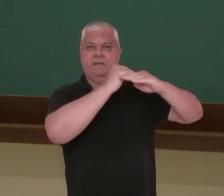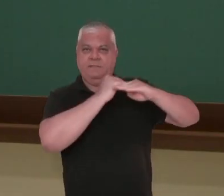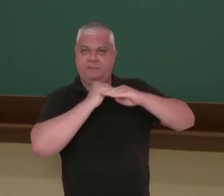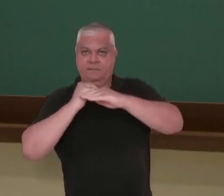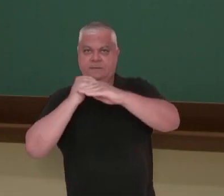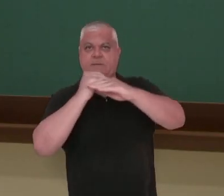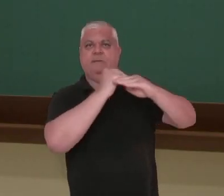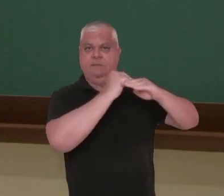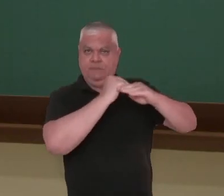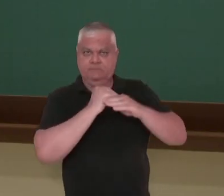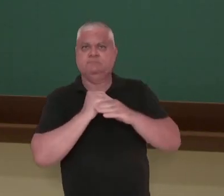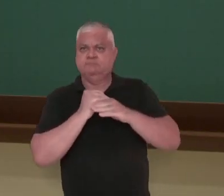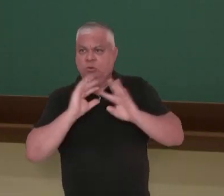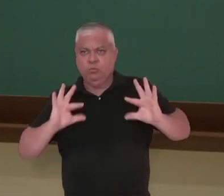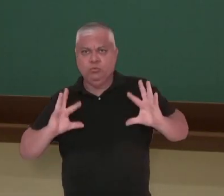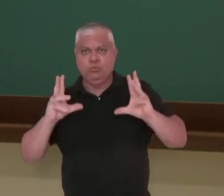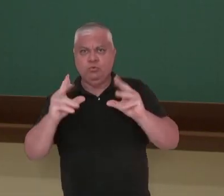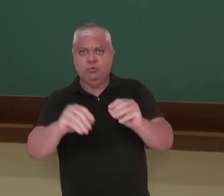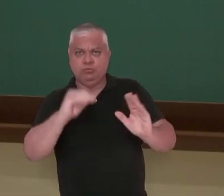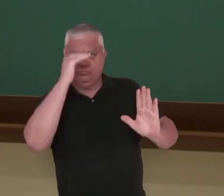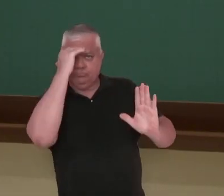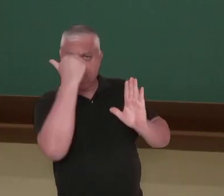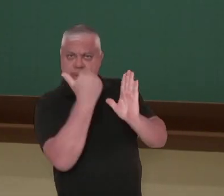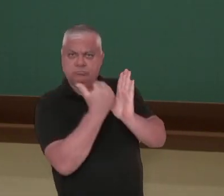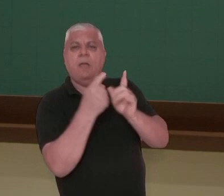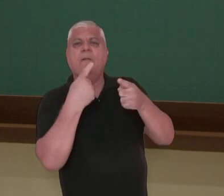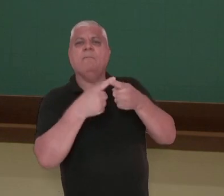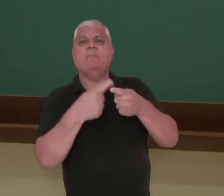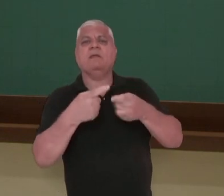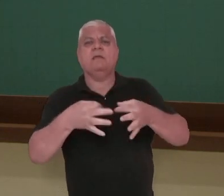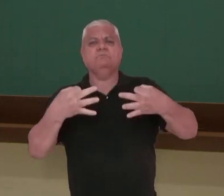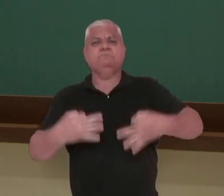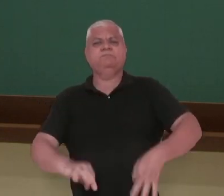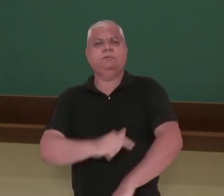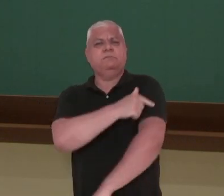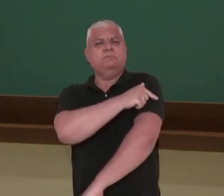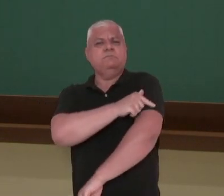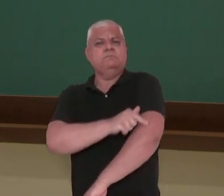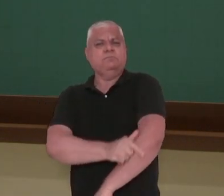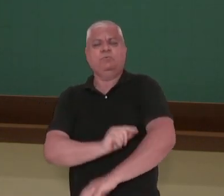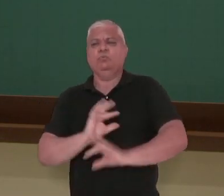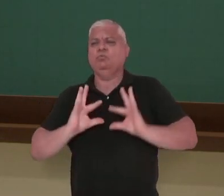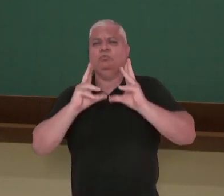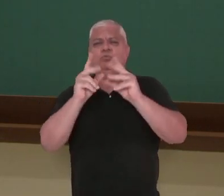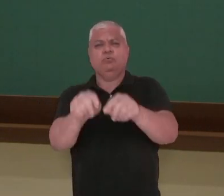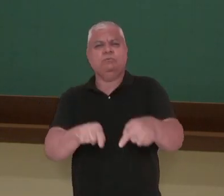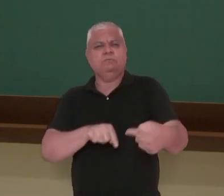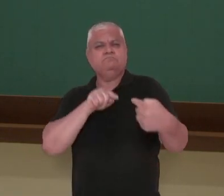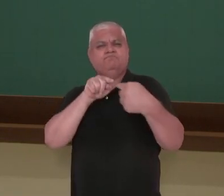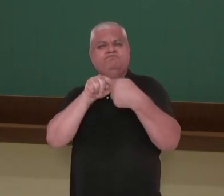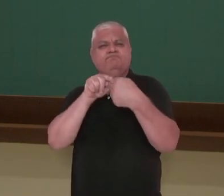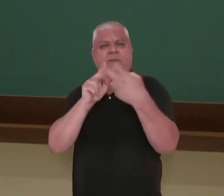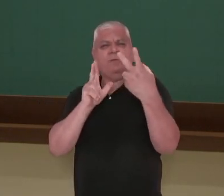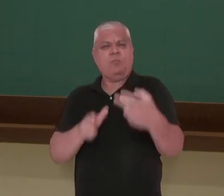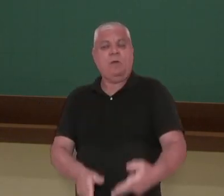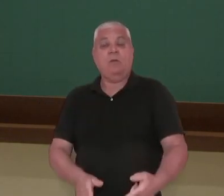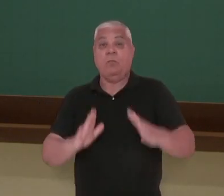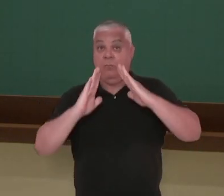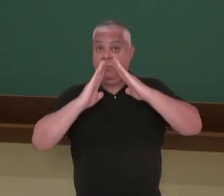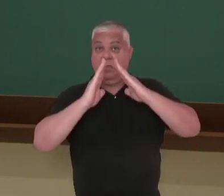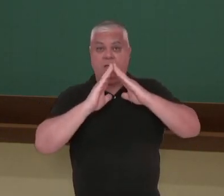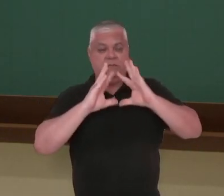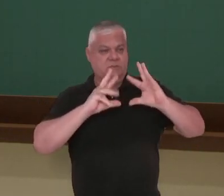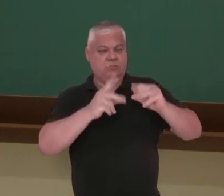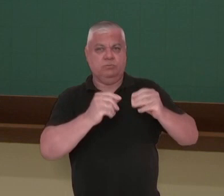como preceito. É uma expressão de ordem, disciplina. Uma casa com ordens, por exemplo. Então,